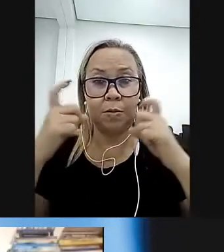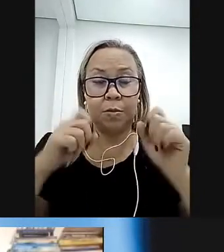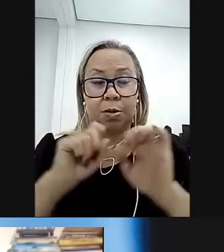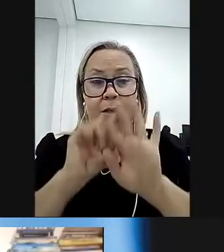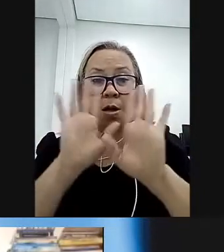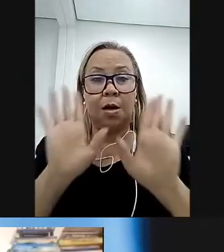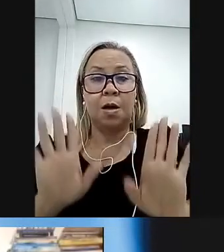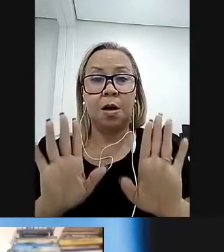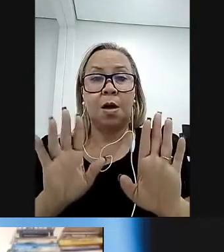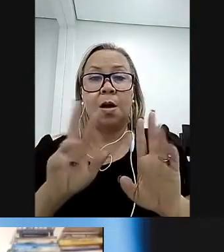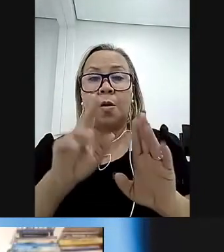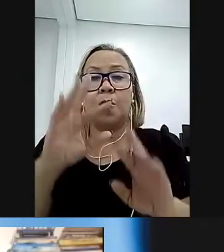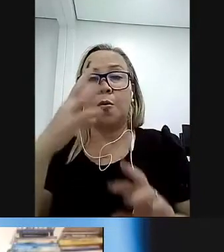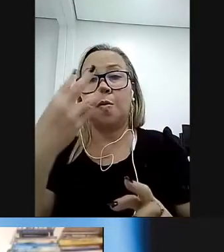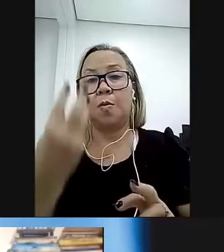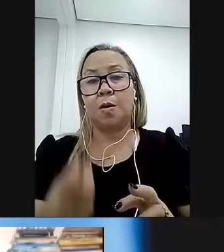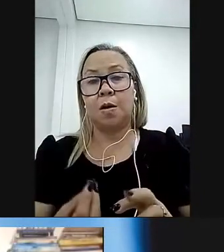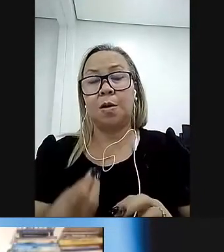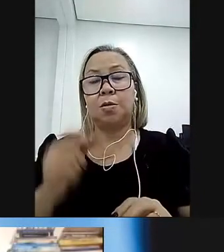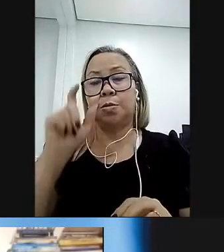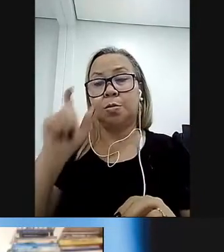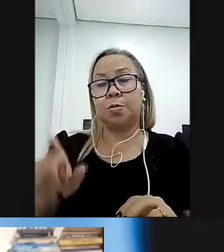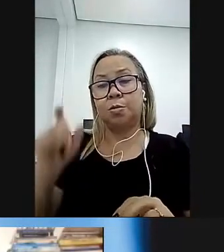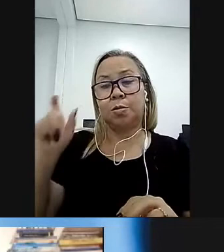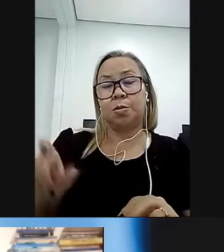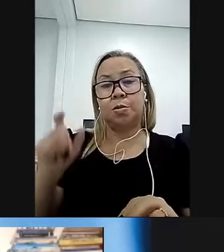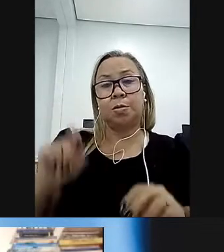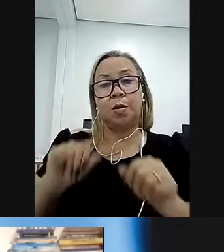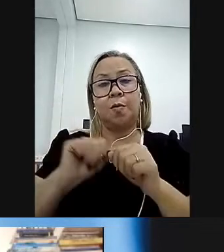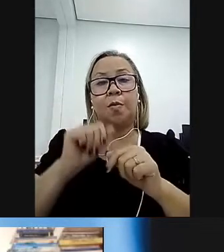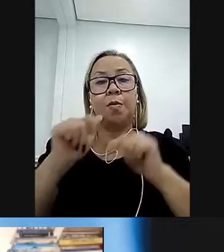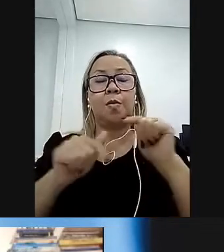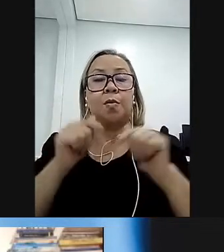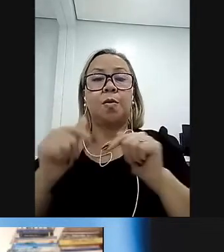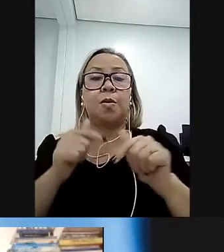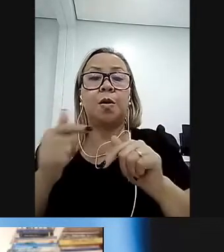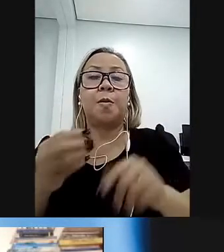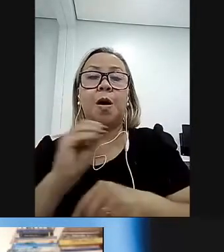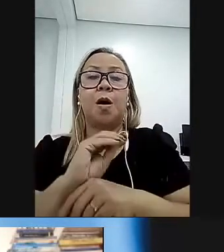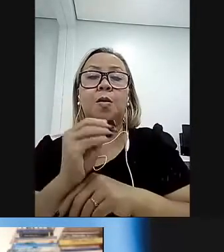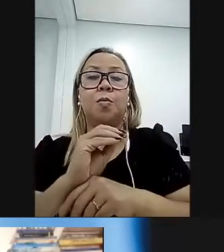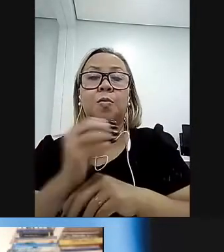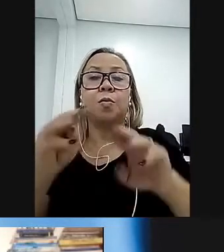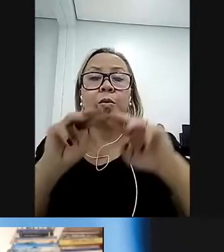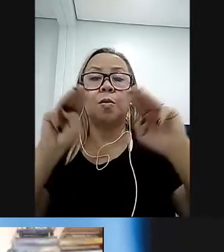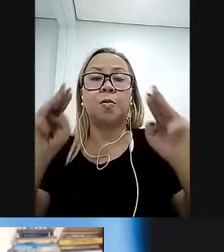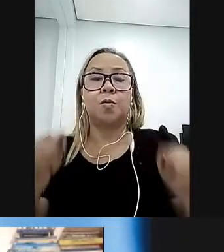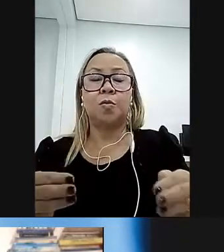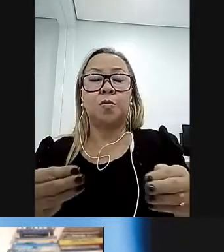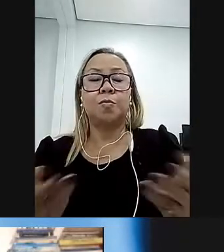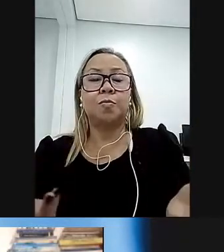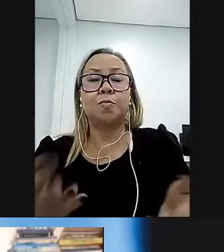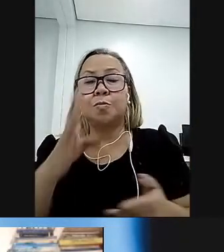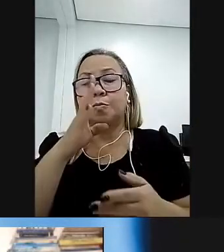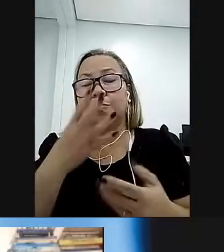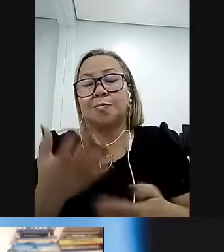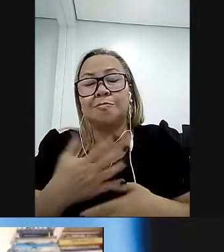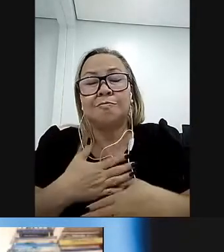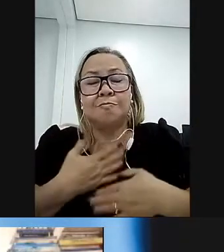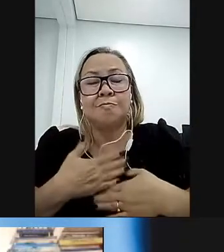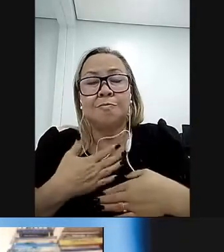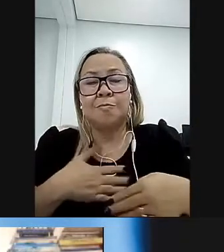esses artistas o fizeram, o trabalho do curador é gratificante, né? Porque a liberdade de expressão